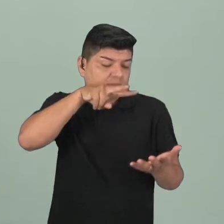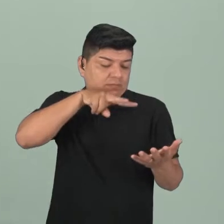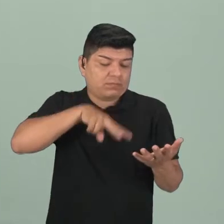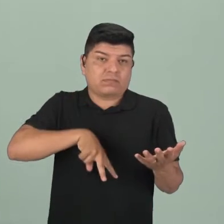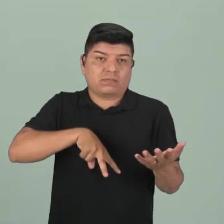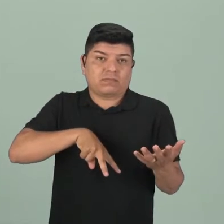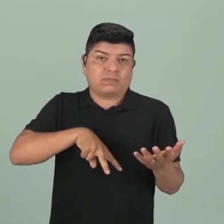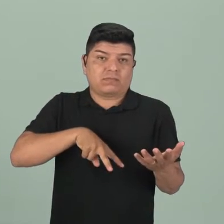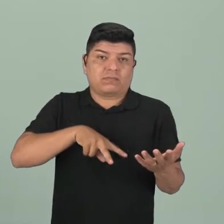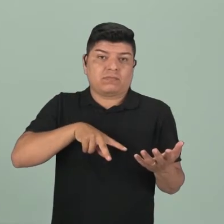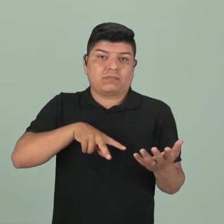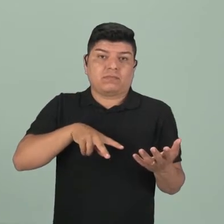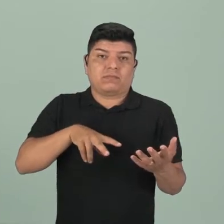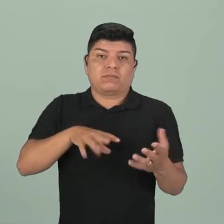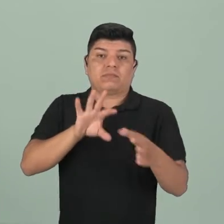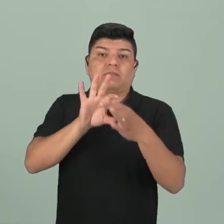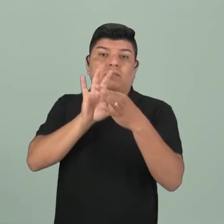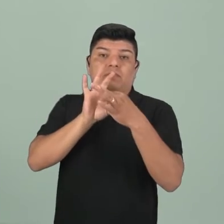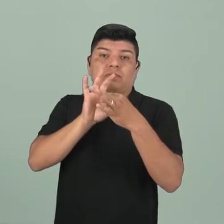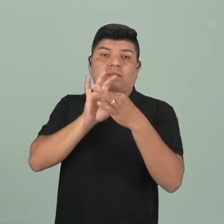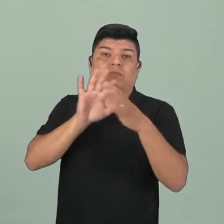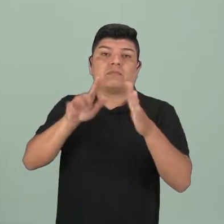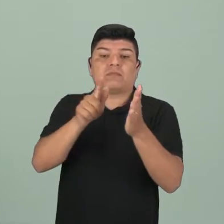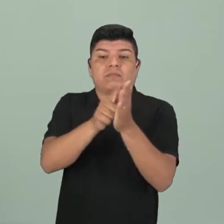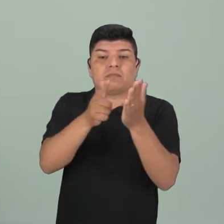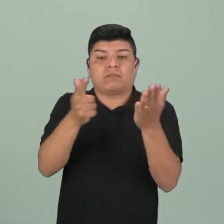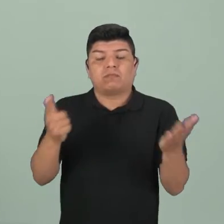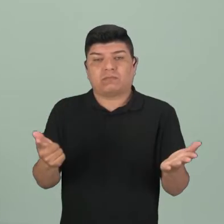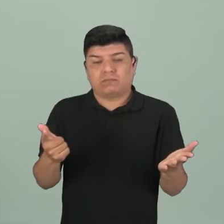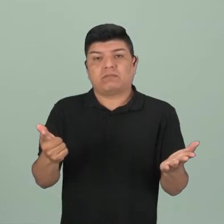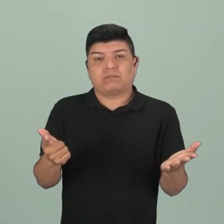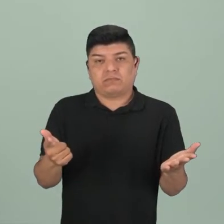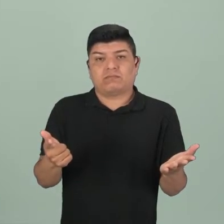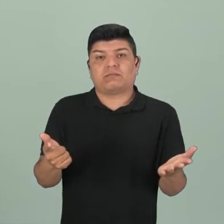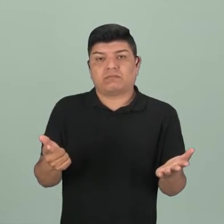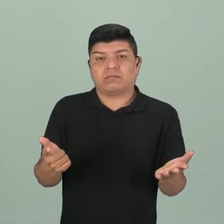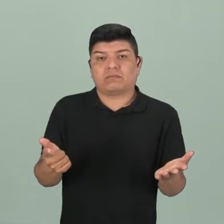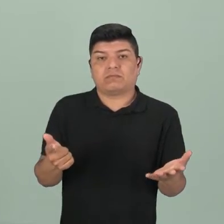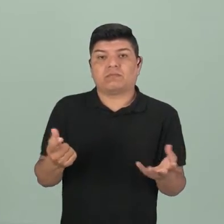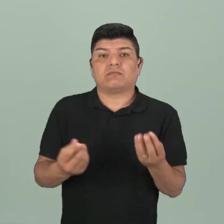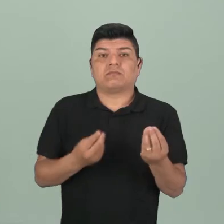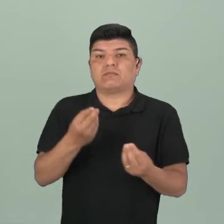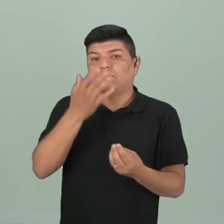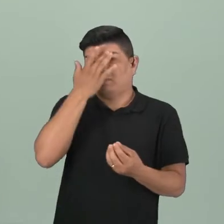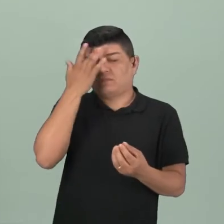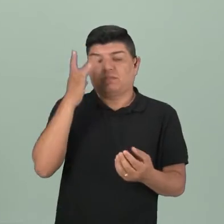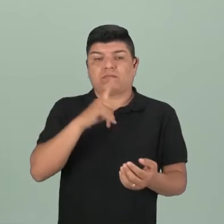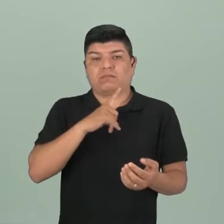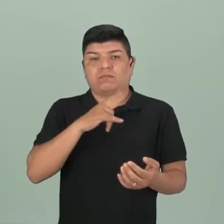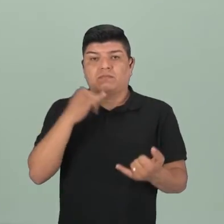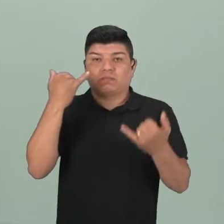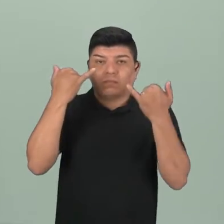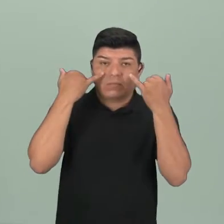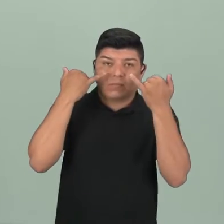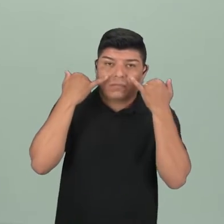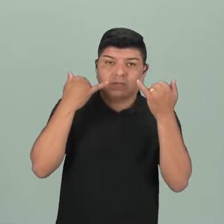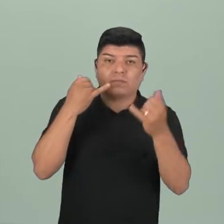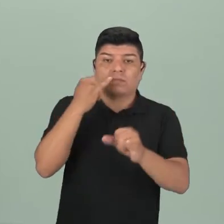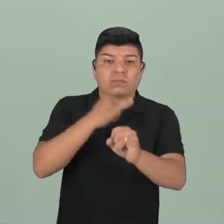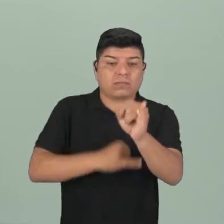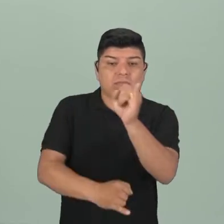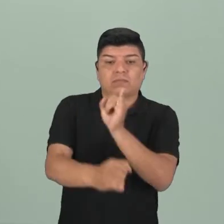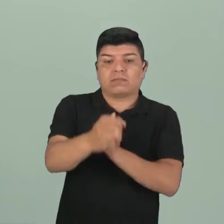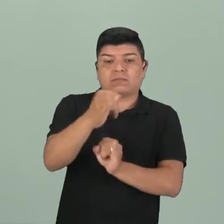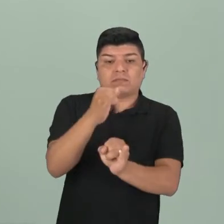e o canal é o jornal, né? O jornal impresso, digamos assim. Ou seja, o jornal impresso é a maneira que o leitor está tendo a informação. A internet é